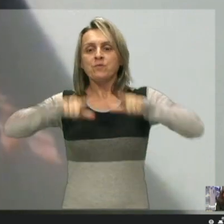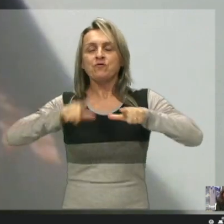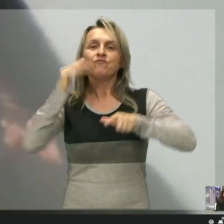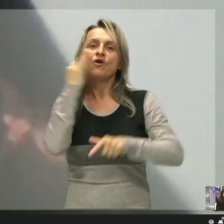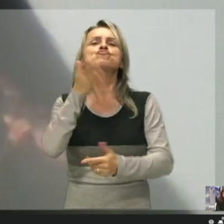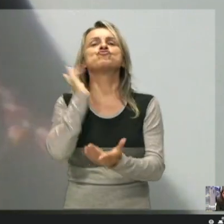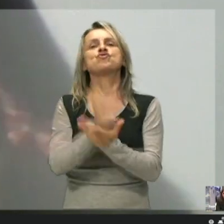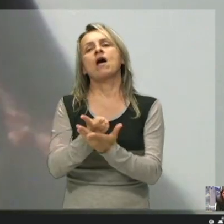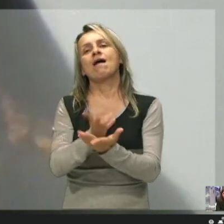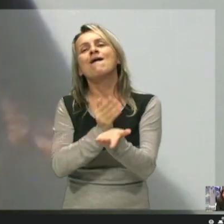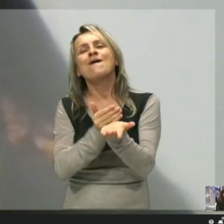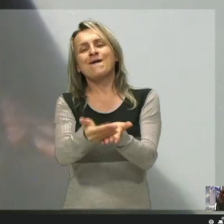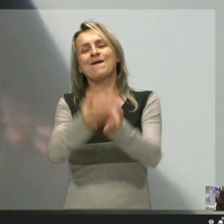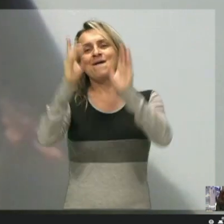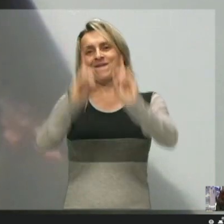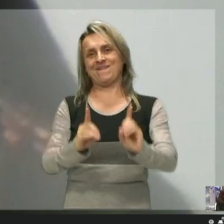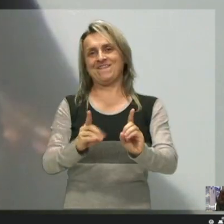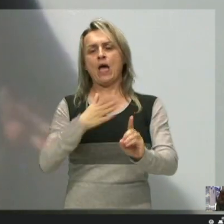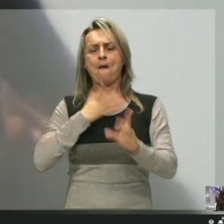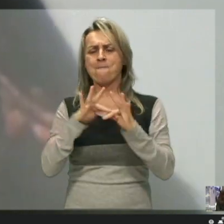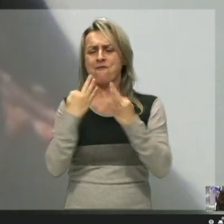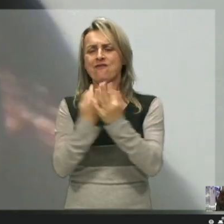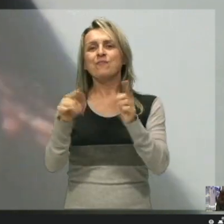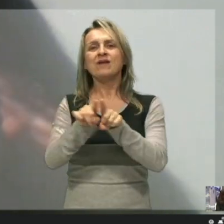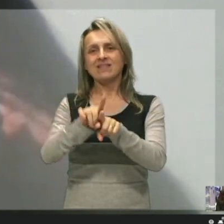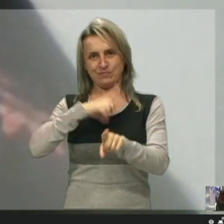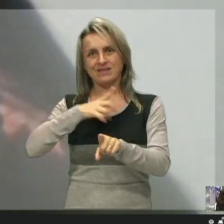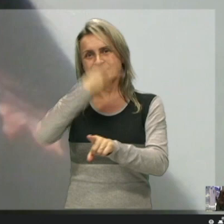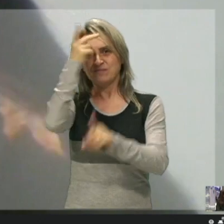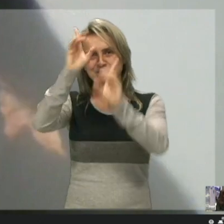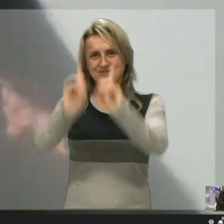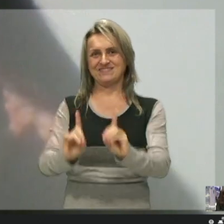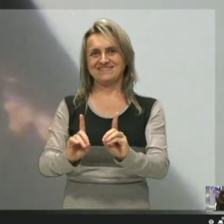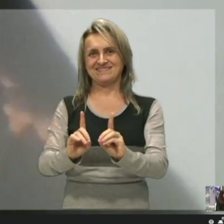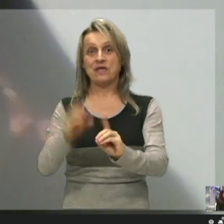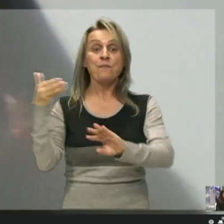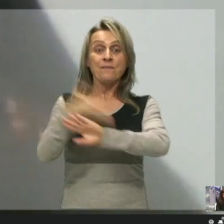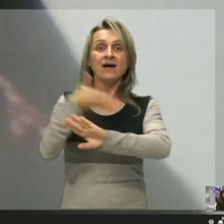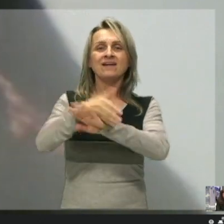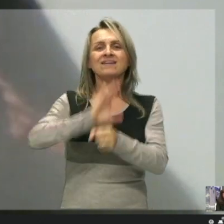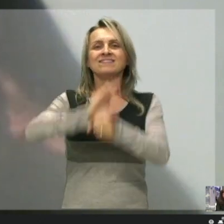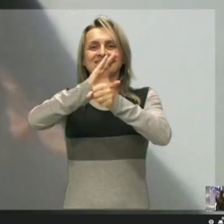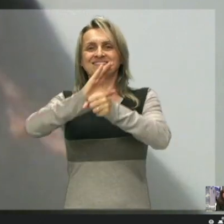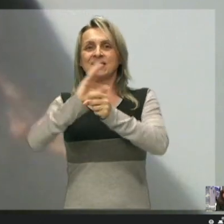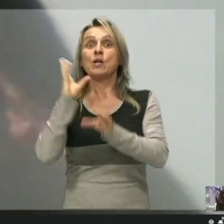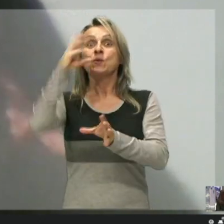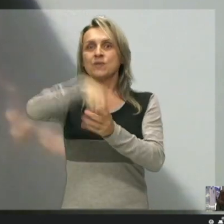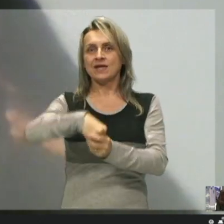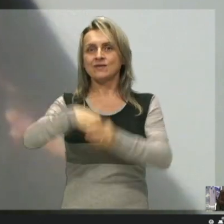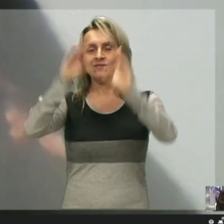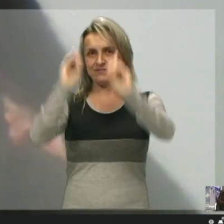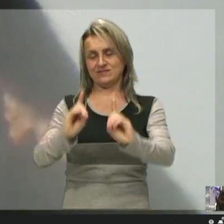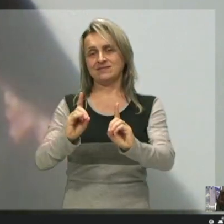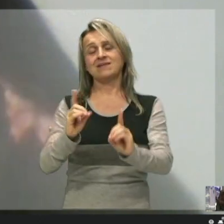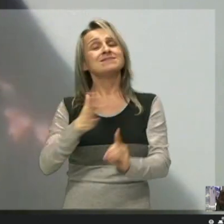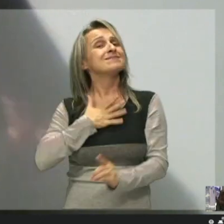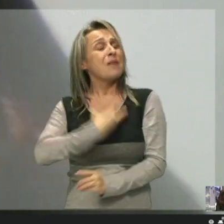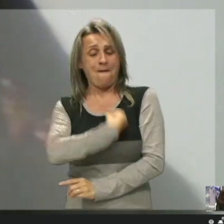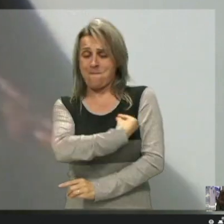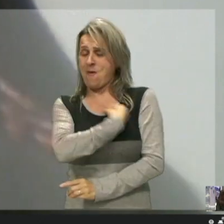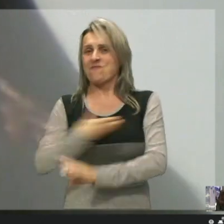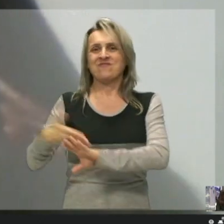luta. Estar no conselho na presidência fez parte da minha vida. Eu trabalho num programa de inclusão na Univale,